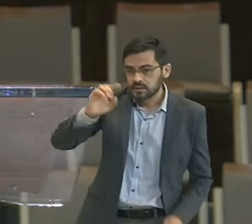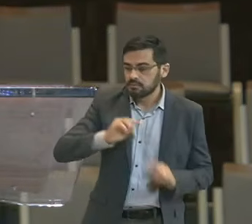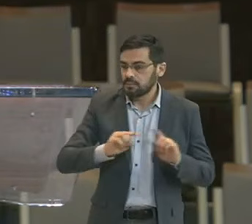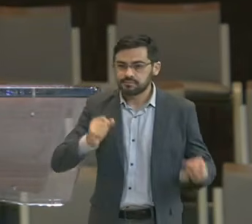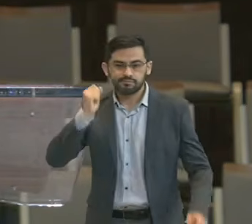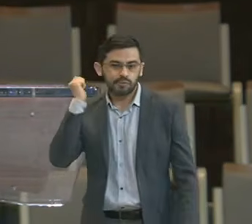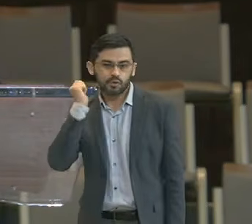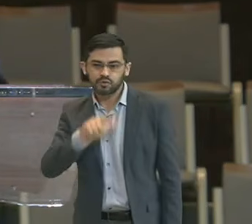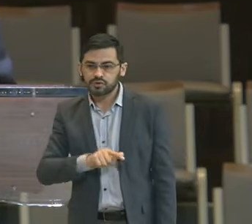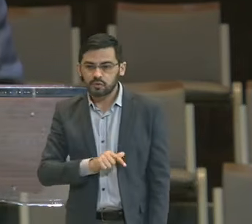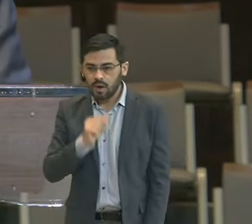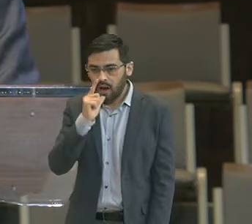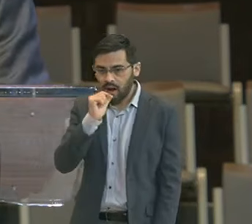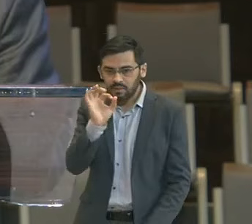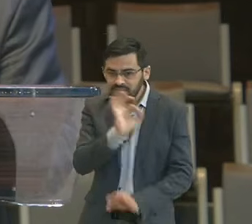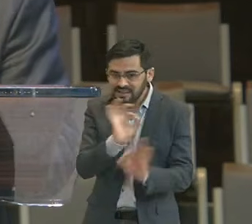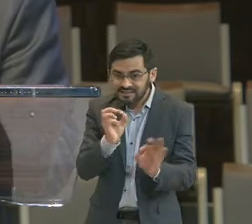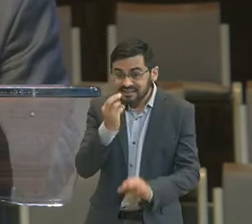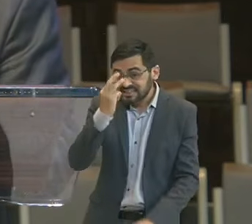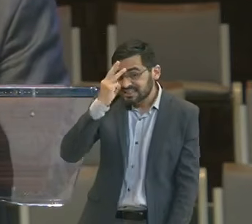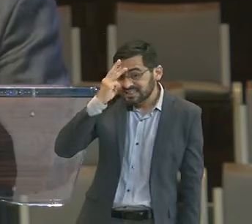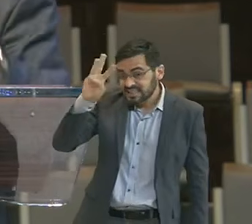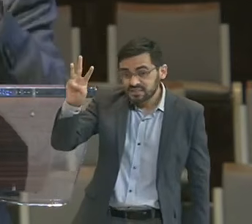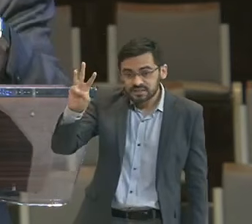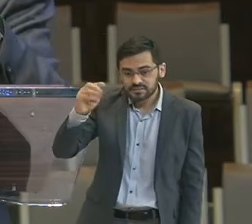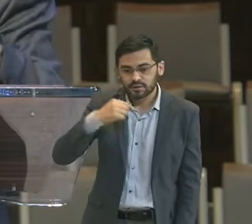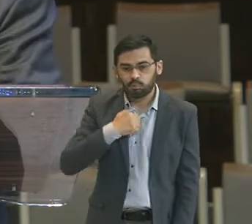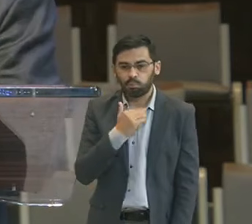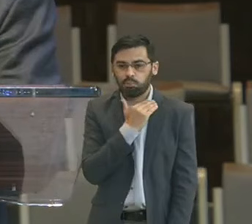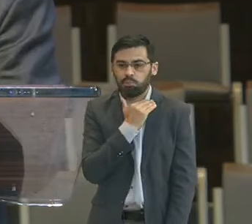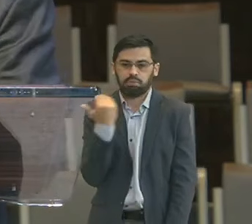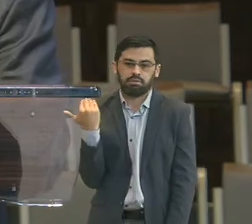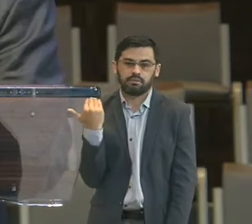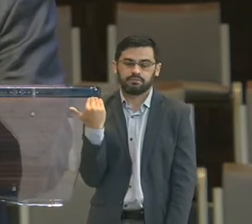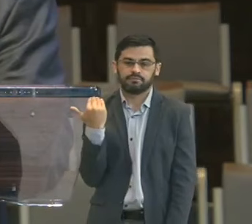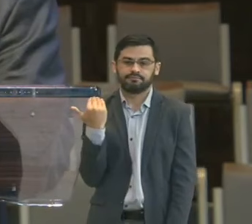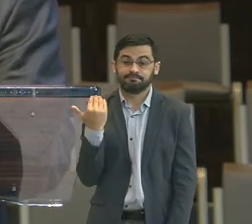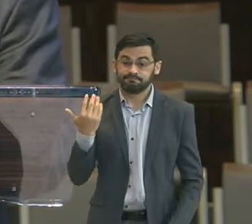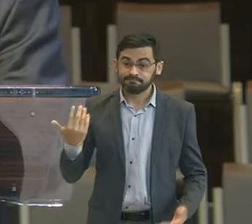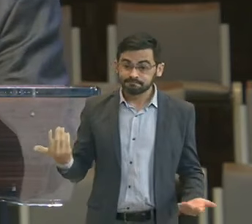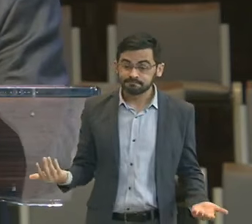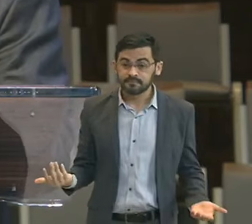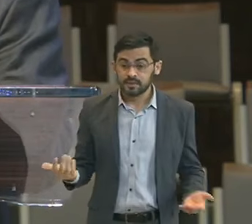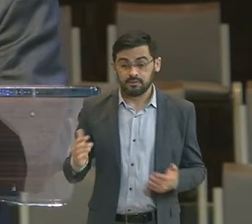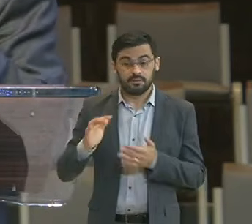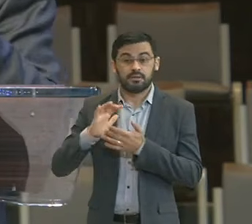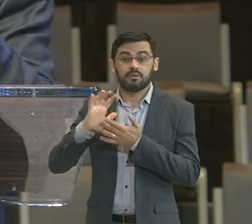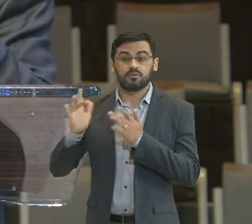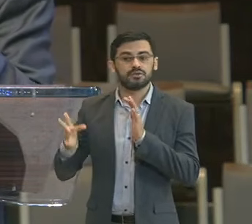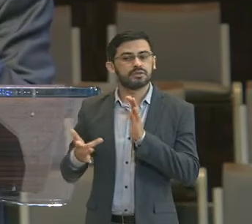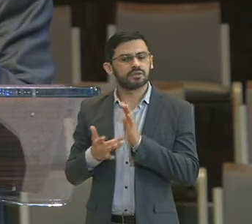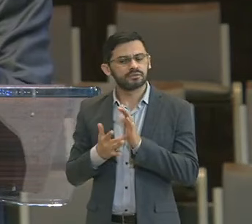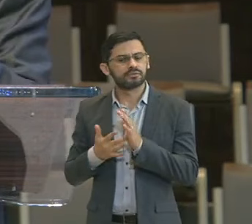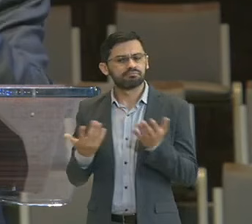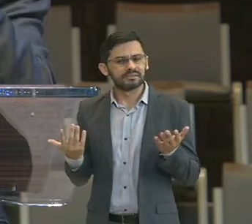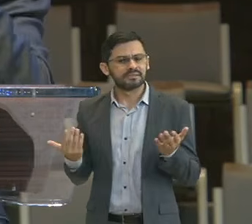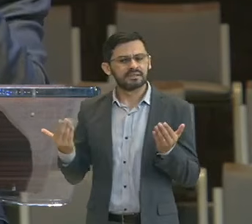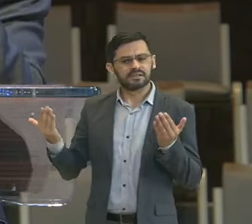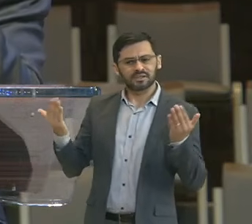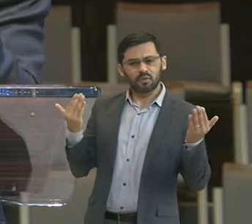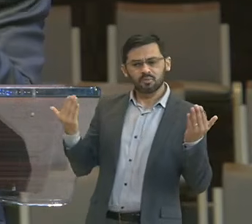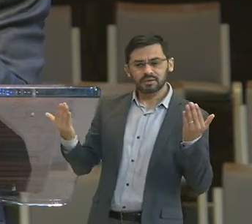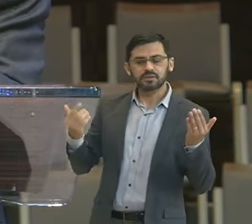consigo ficar sem beber água 3 dias. Eu vou morrer de sede. E Jesus pega essa figura da